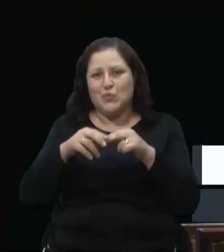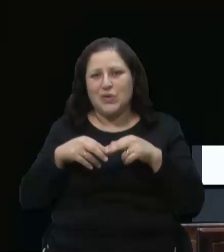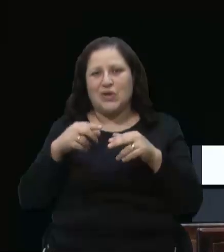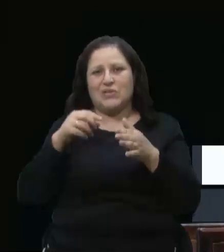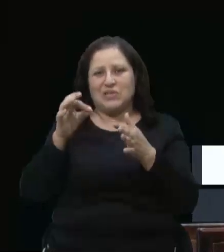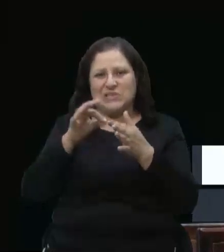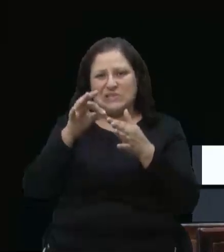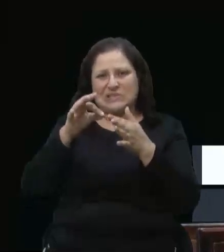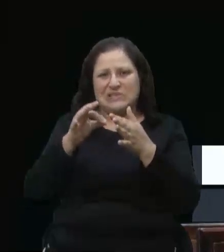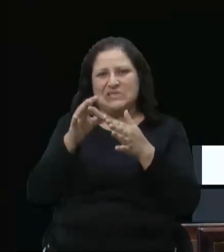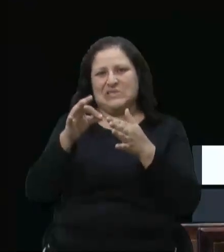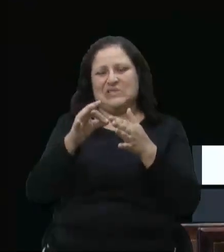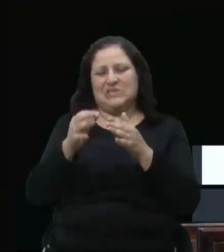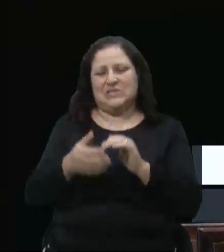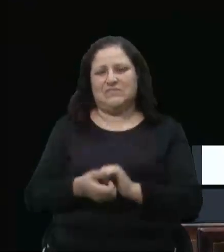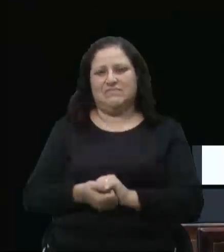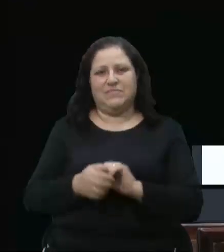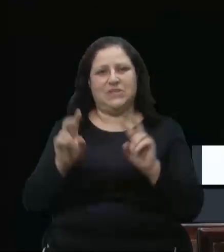pesado,